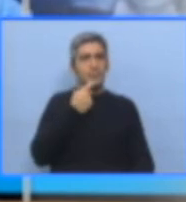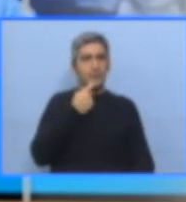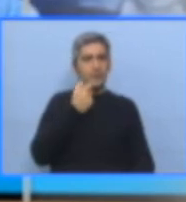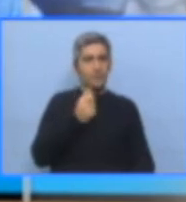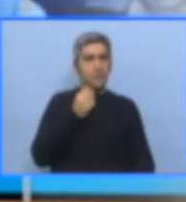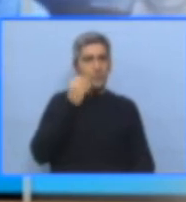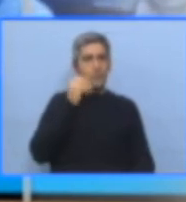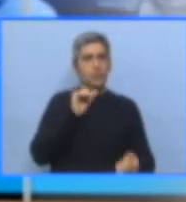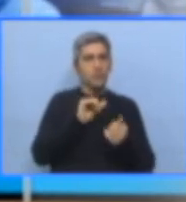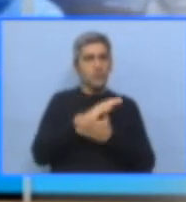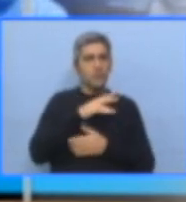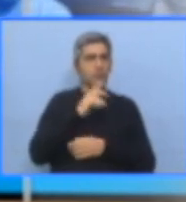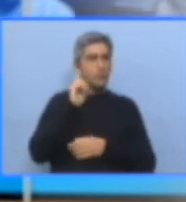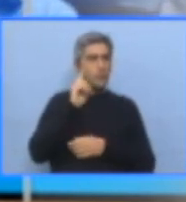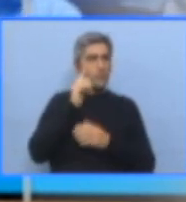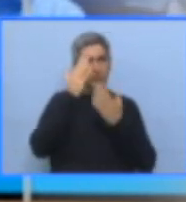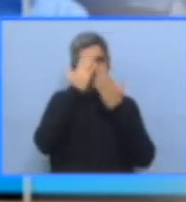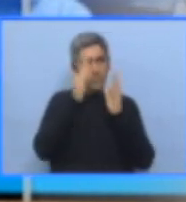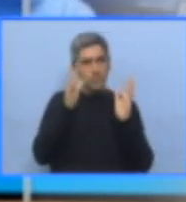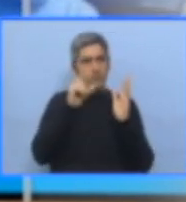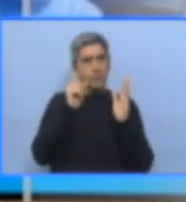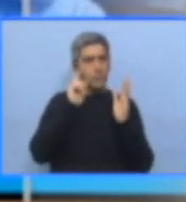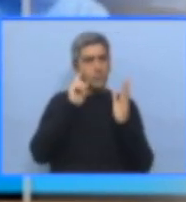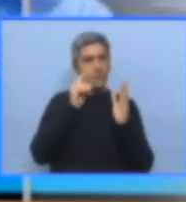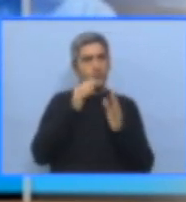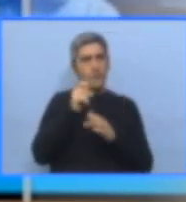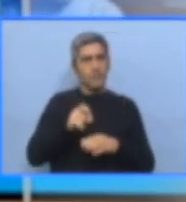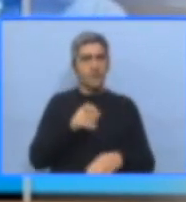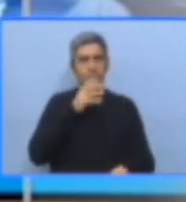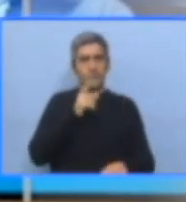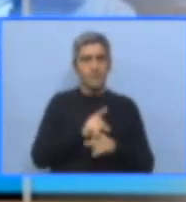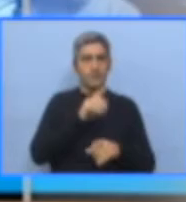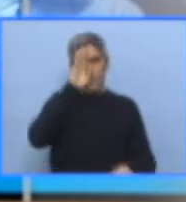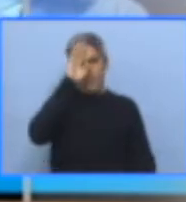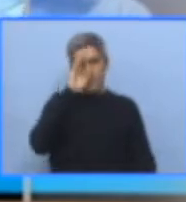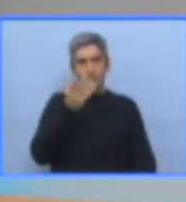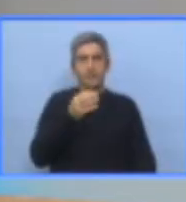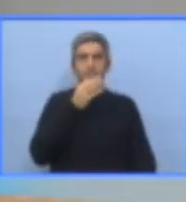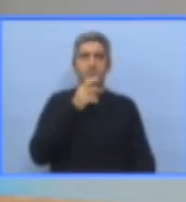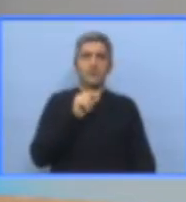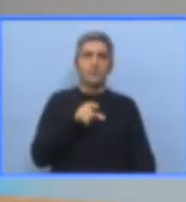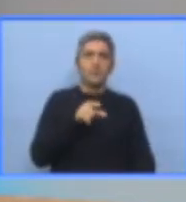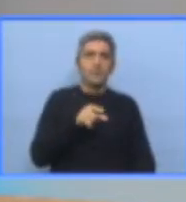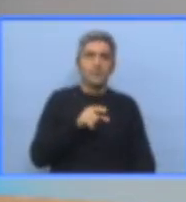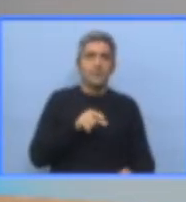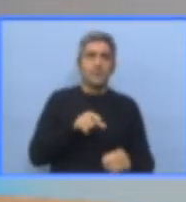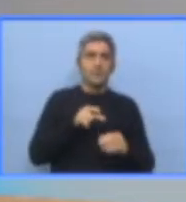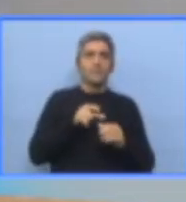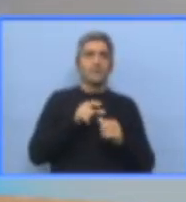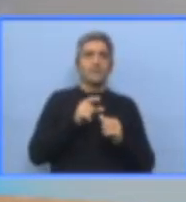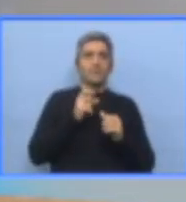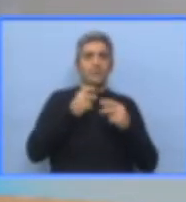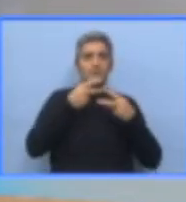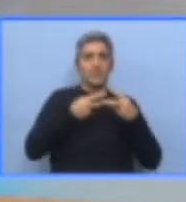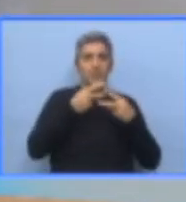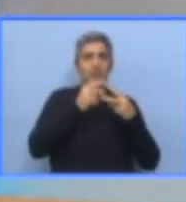de como o jornalismo é importante para a democracia e é importante para a paz, como dizia o Papa. Por isso falámos aqui também destes